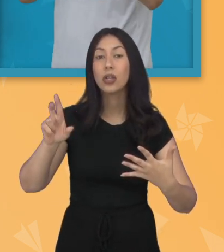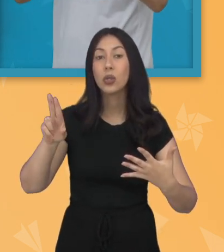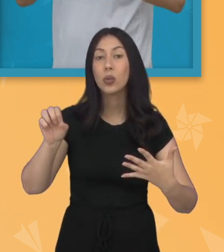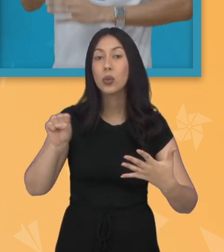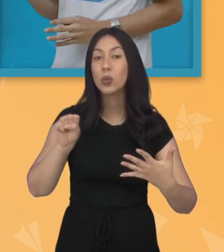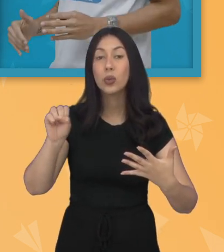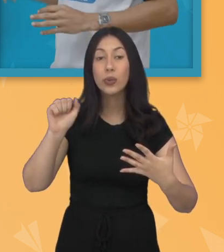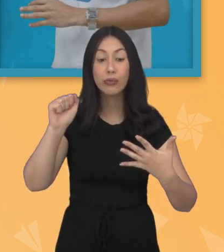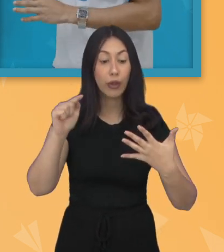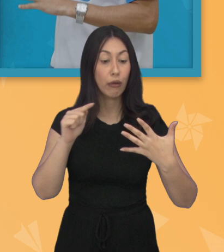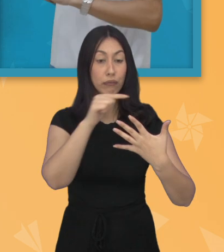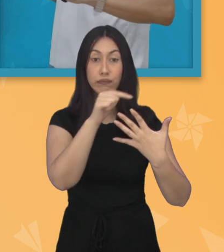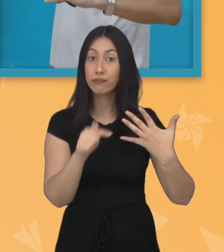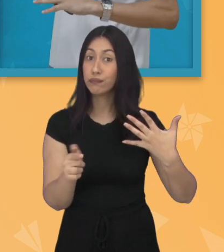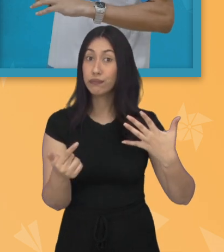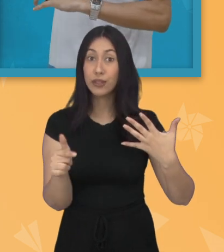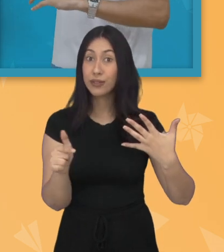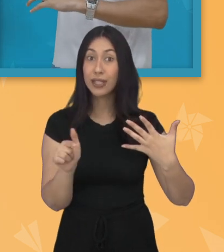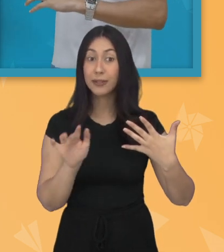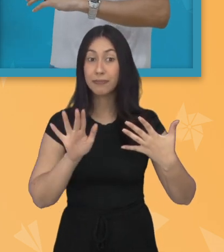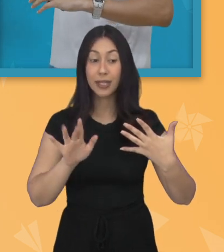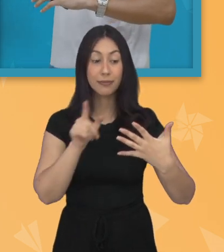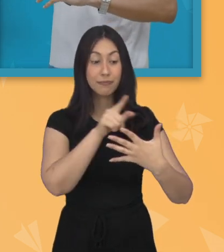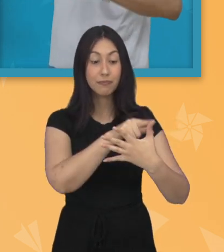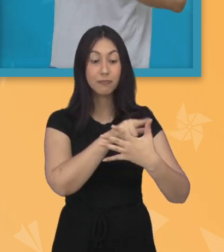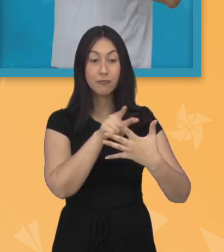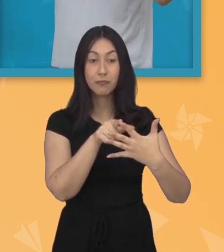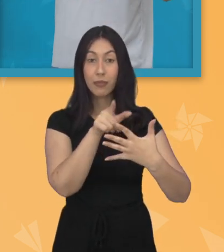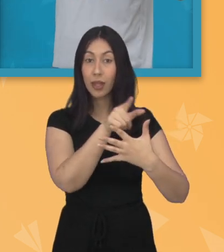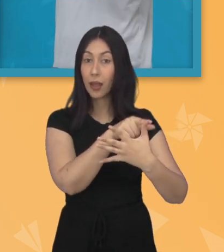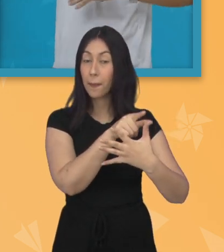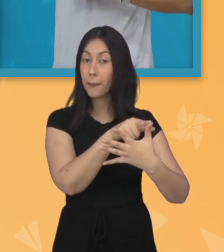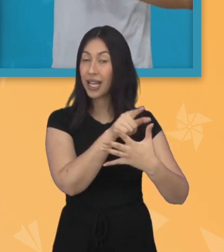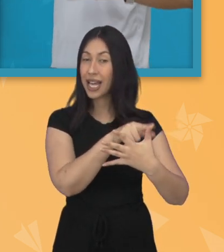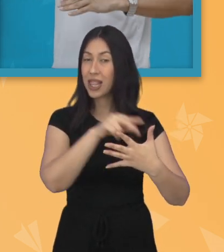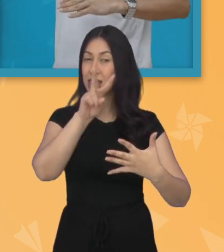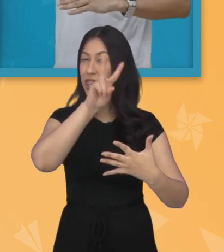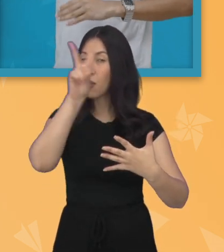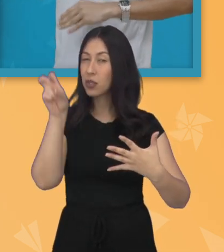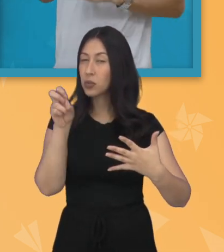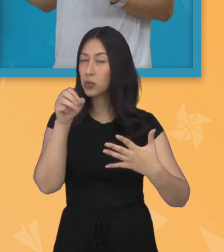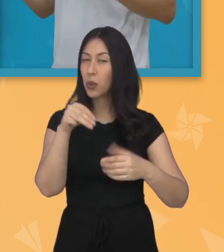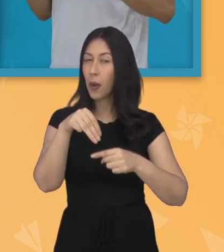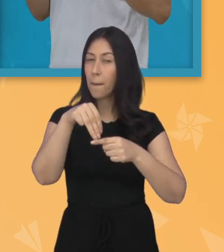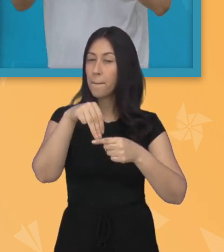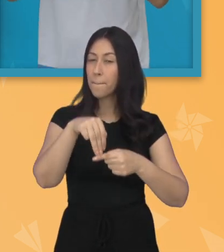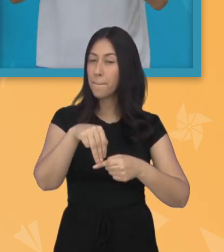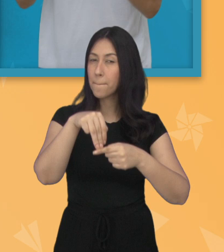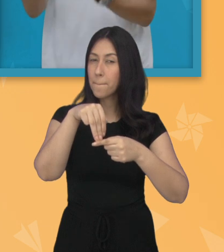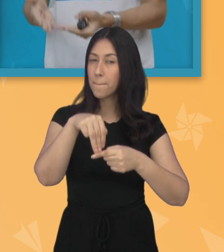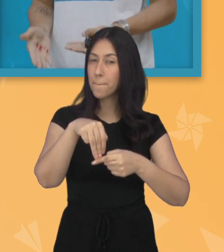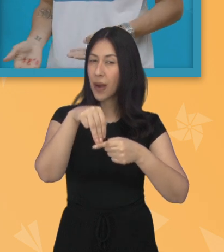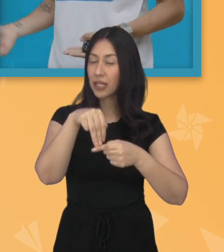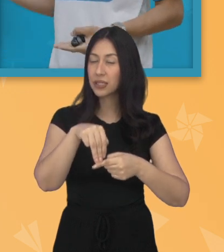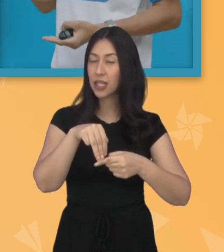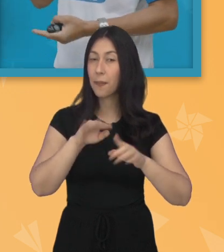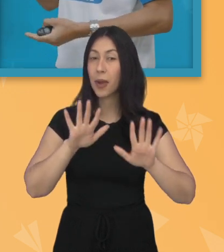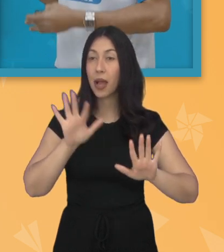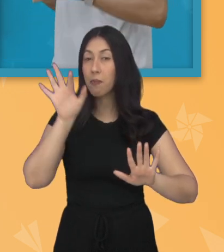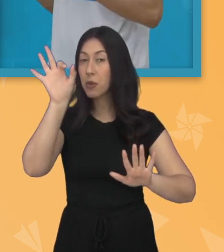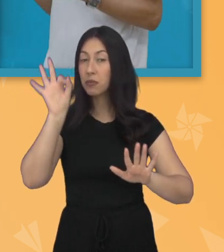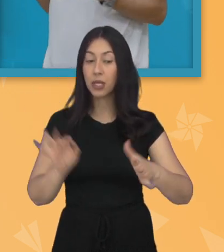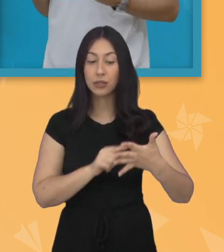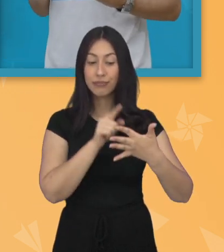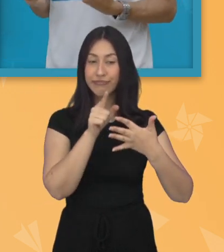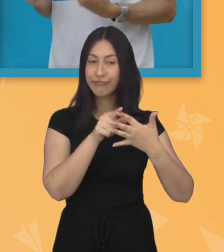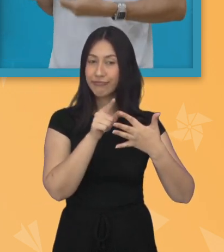relembrado ela, mas sempre bom relembrar para fixar. Como eu falei, Lavoisier é questão de conservação de massas, questão de proporcionalidade, a gente vai trabalhar